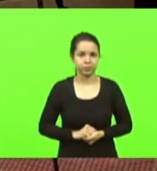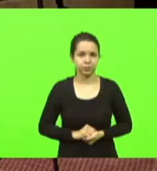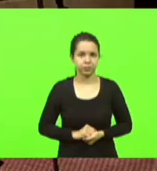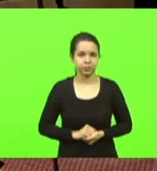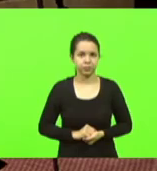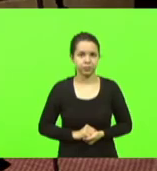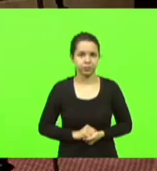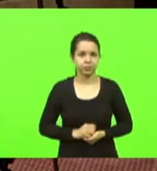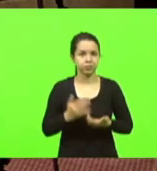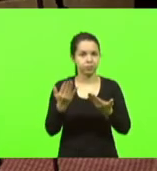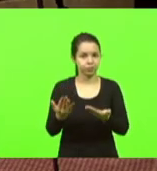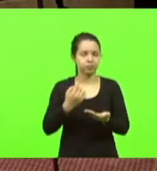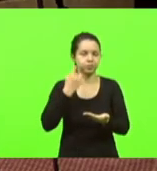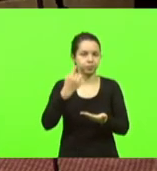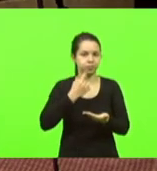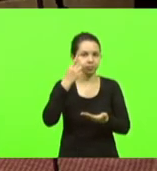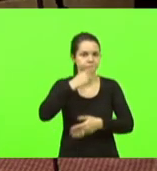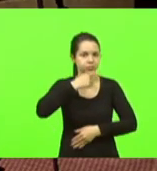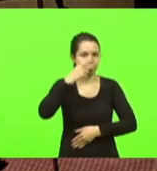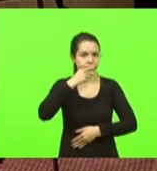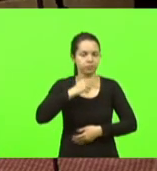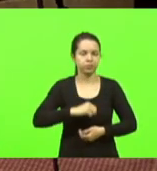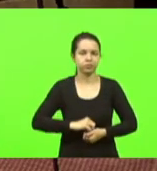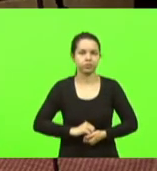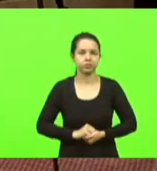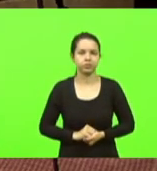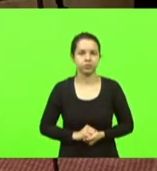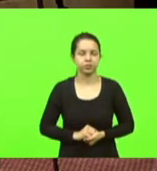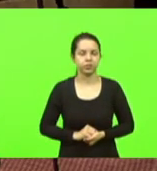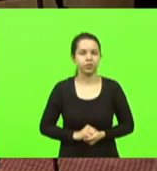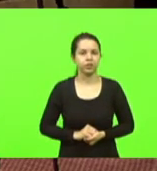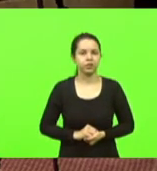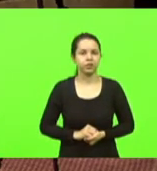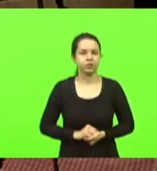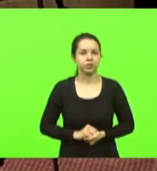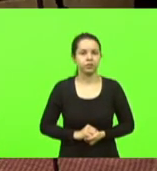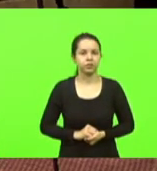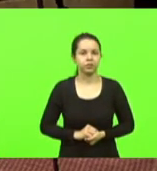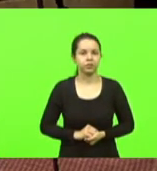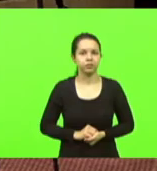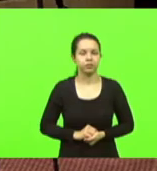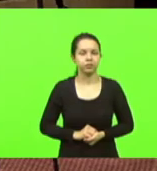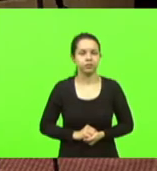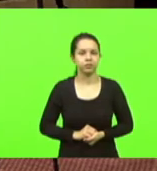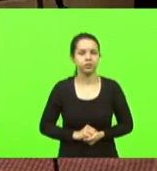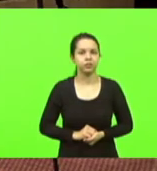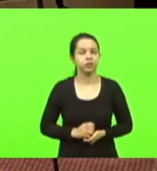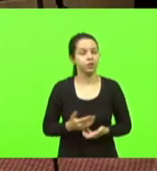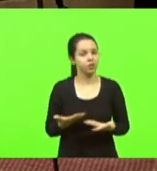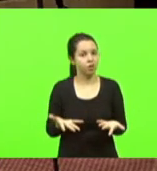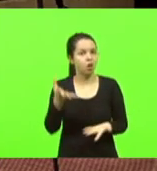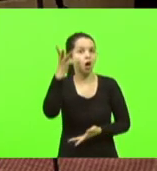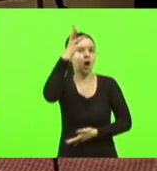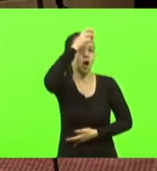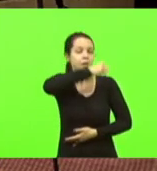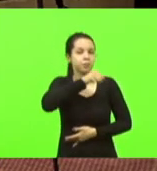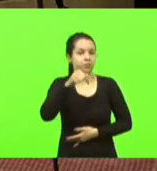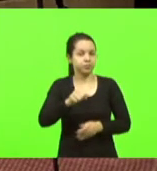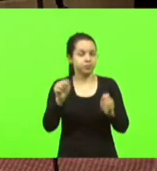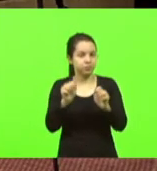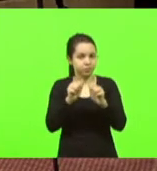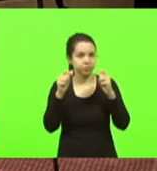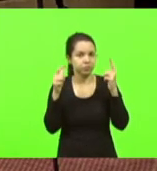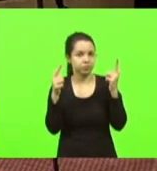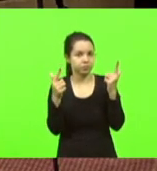com a palavra o deputado Kennedy Nunes senhores e eu aprendi nessa casa